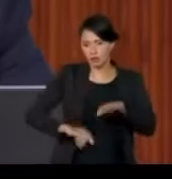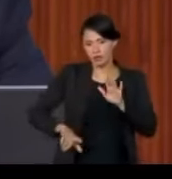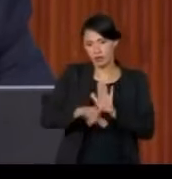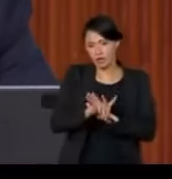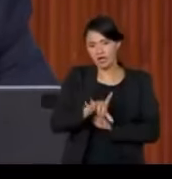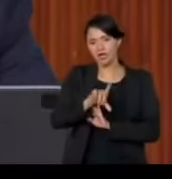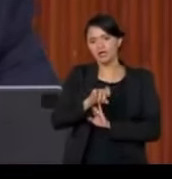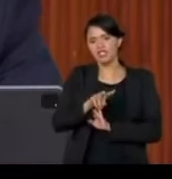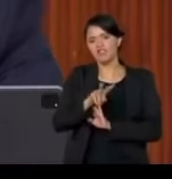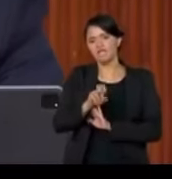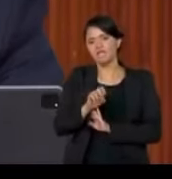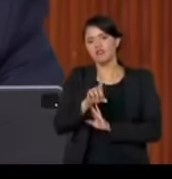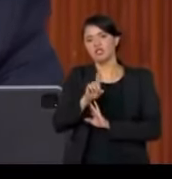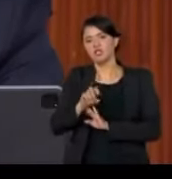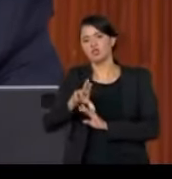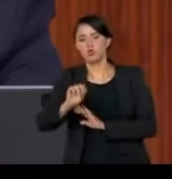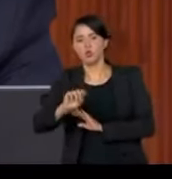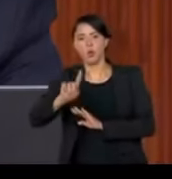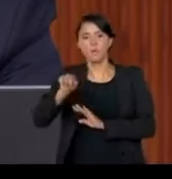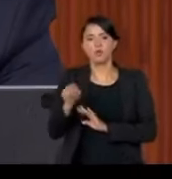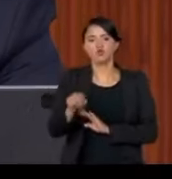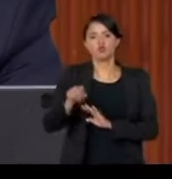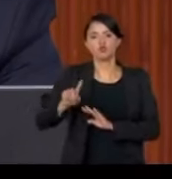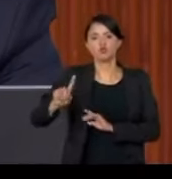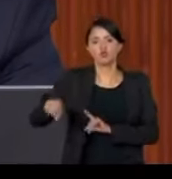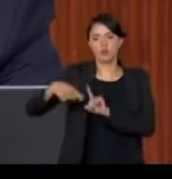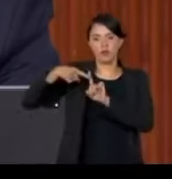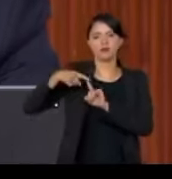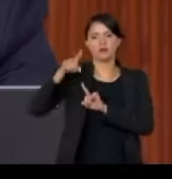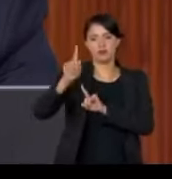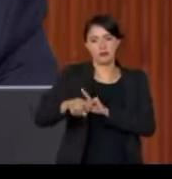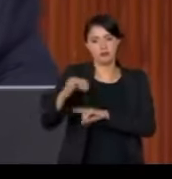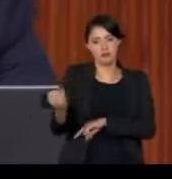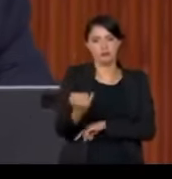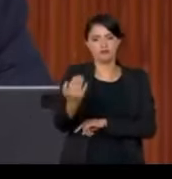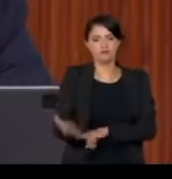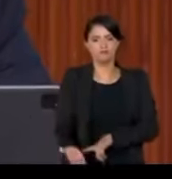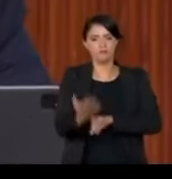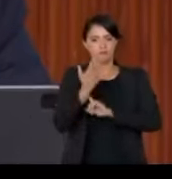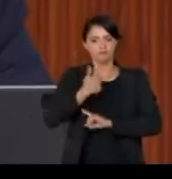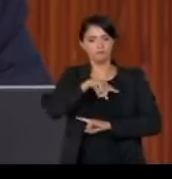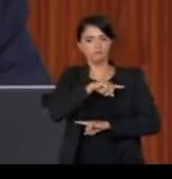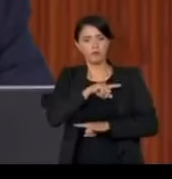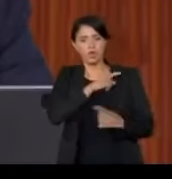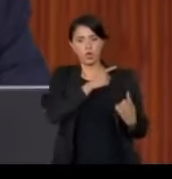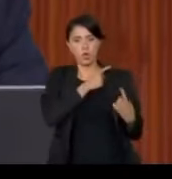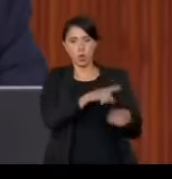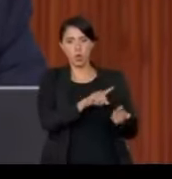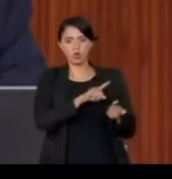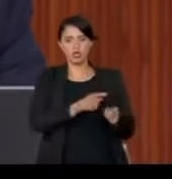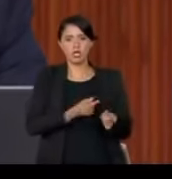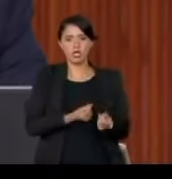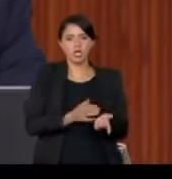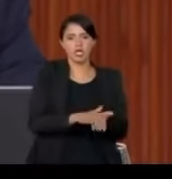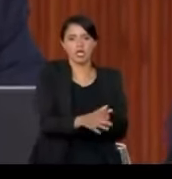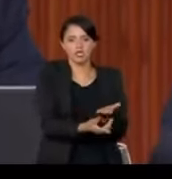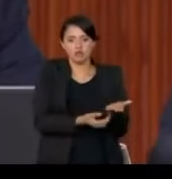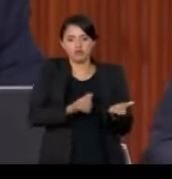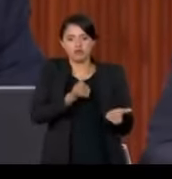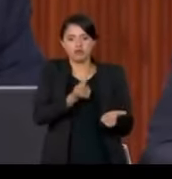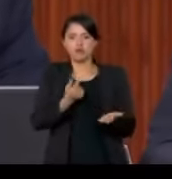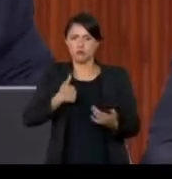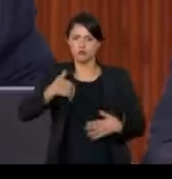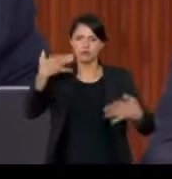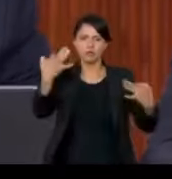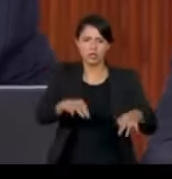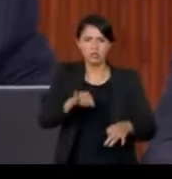devedor quanto mais. E isso é fundamental para nos ajudar a dar um passo contra essa questão da lavagem de dinheiro. Eu tenho